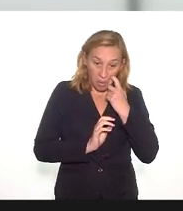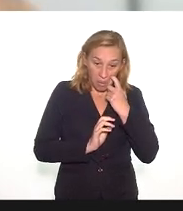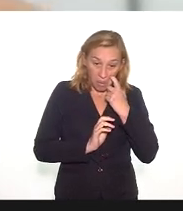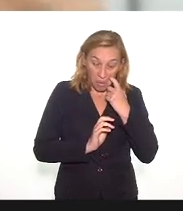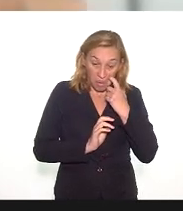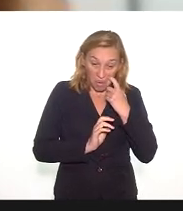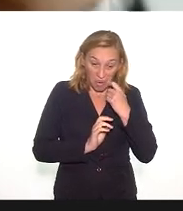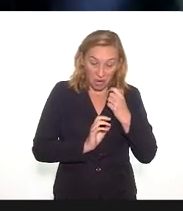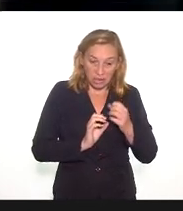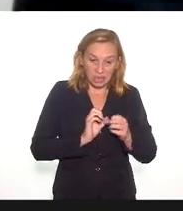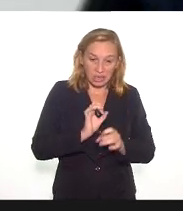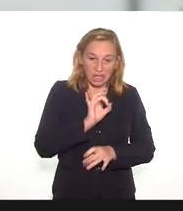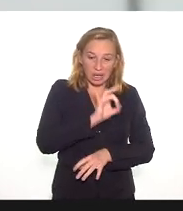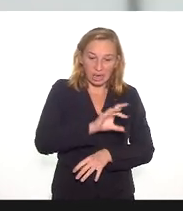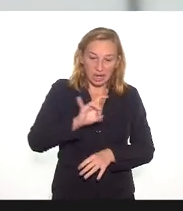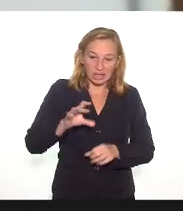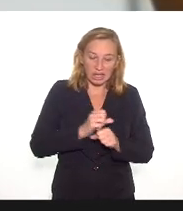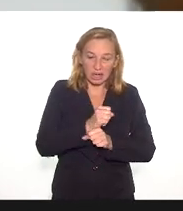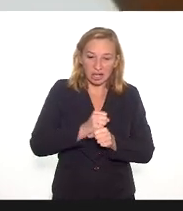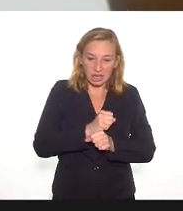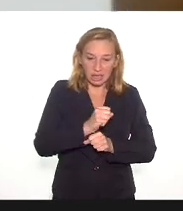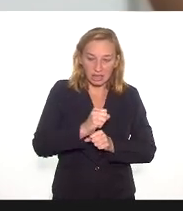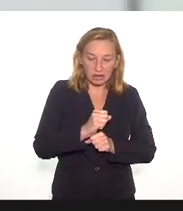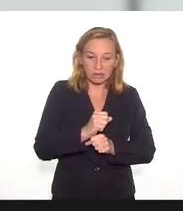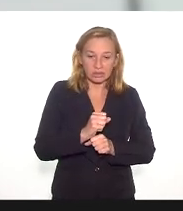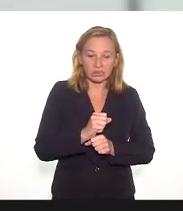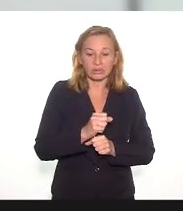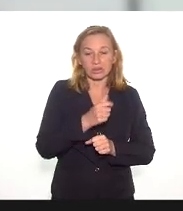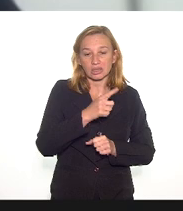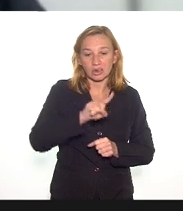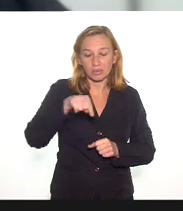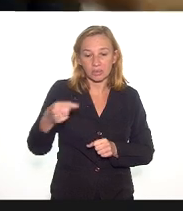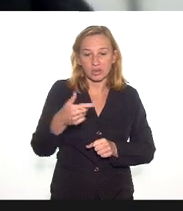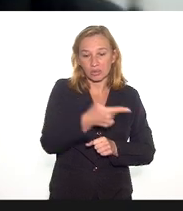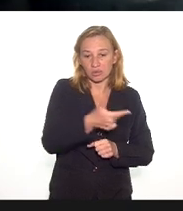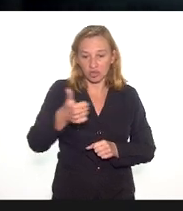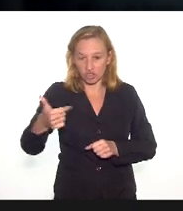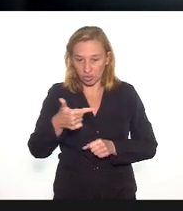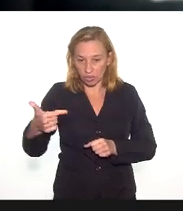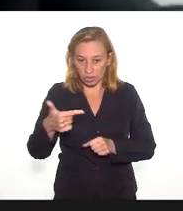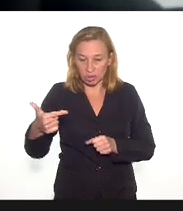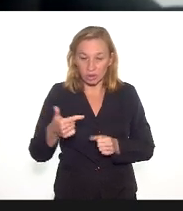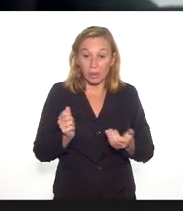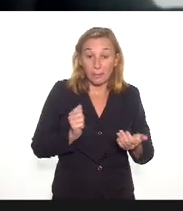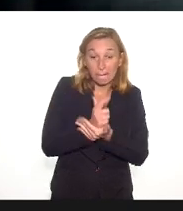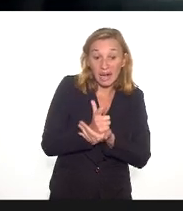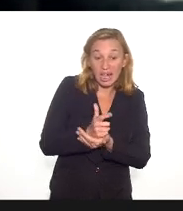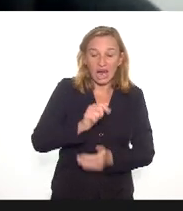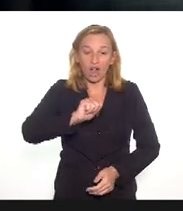a cada ano que passar, a partir de 2022, nós vamos pagar